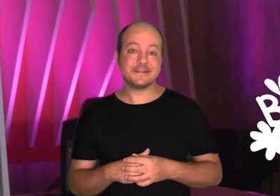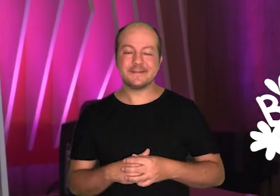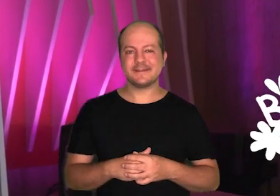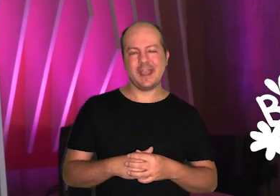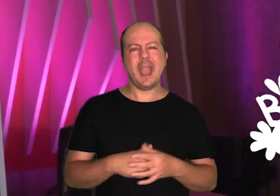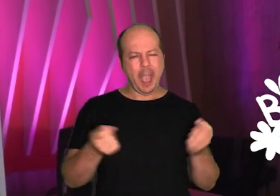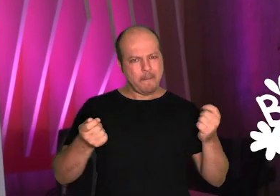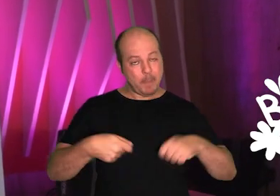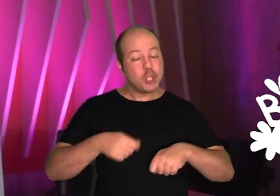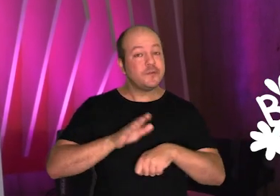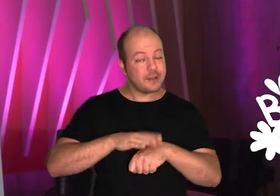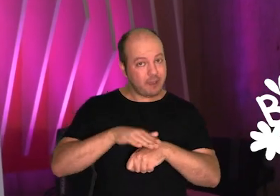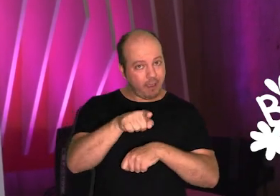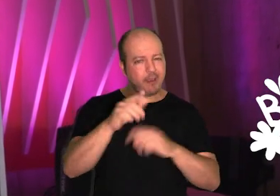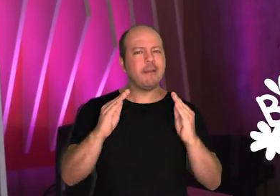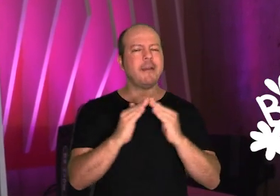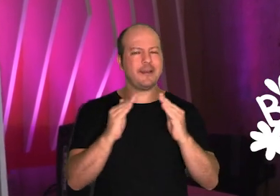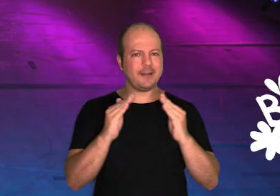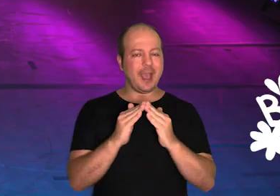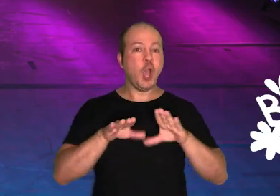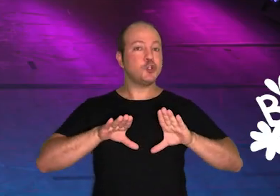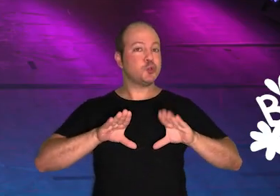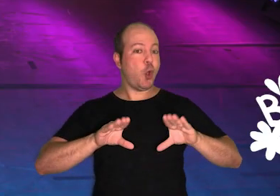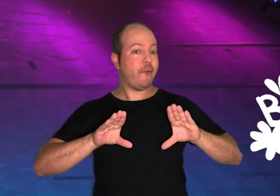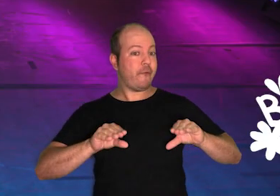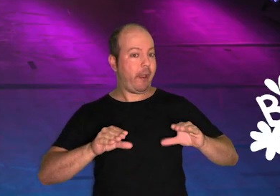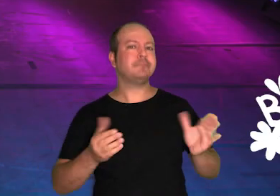Você pode fazer isso em casa com um sofá.